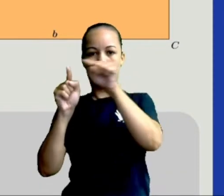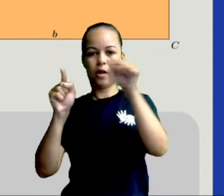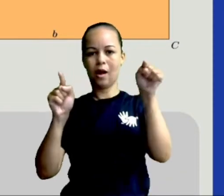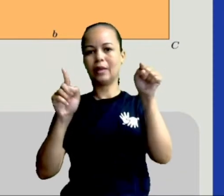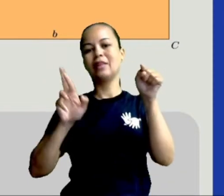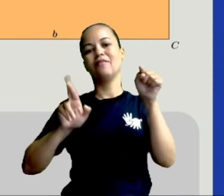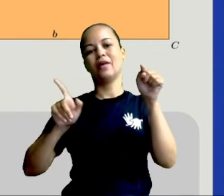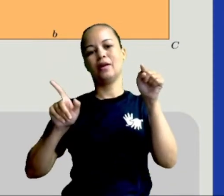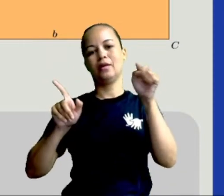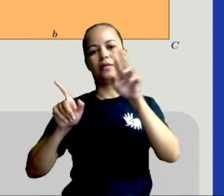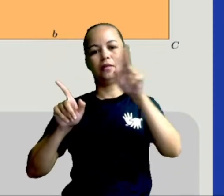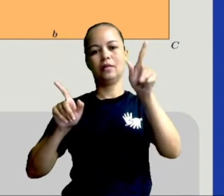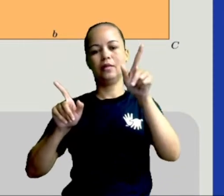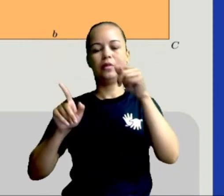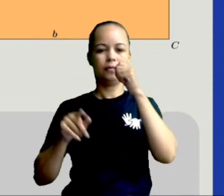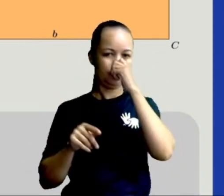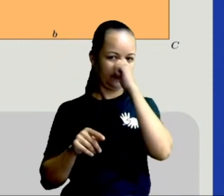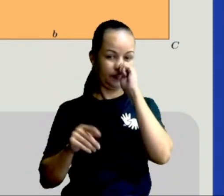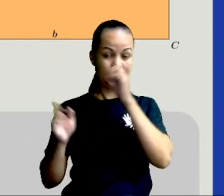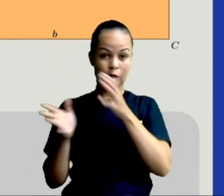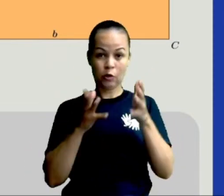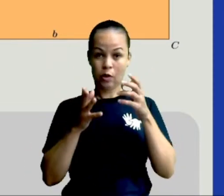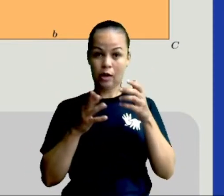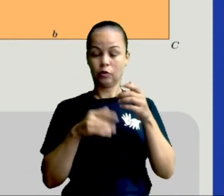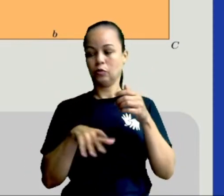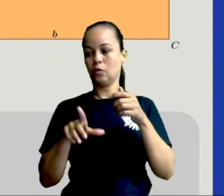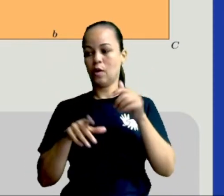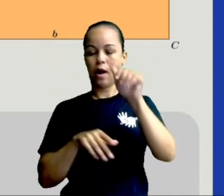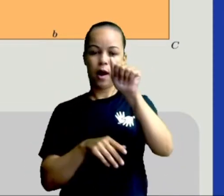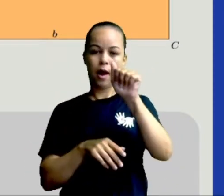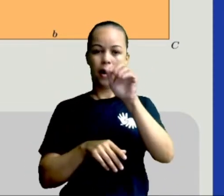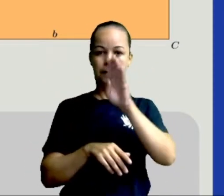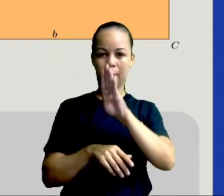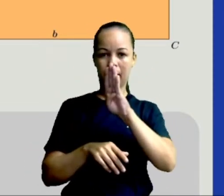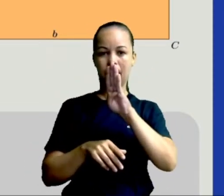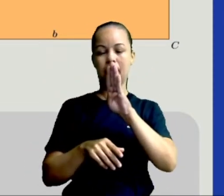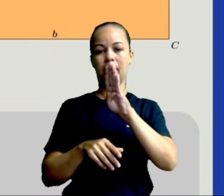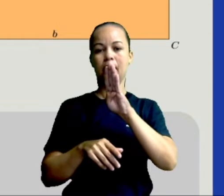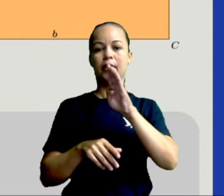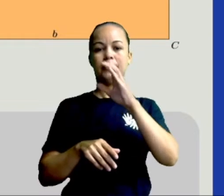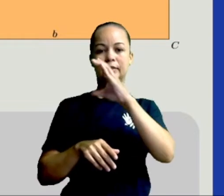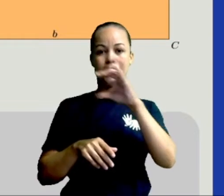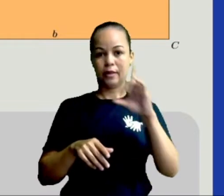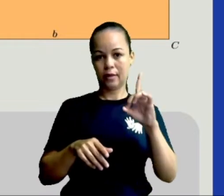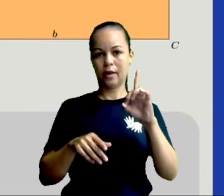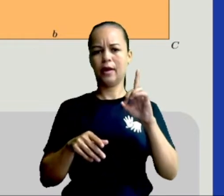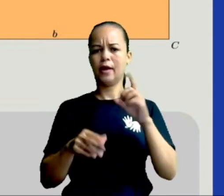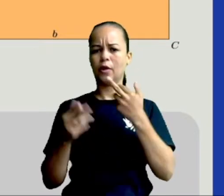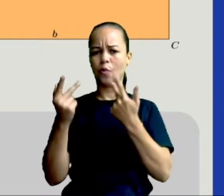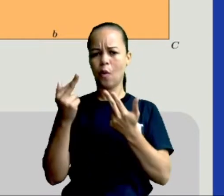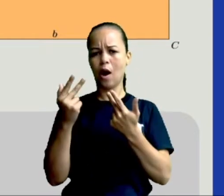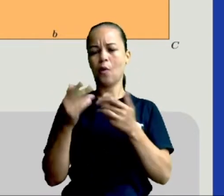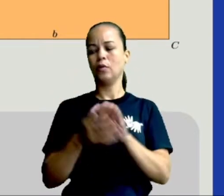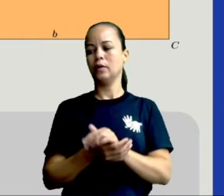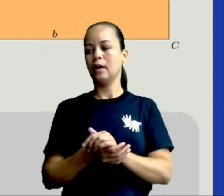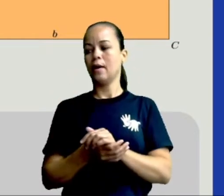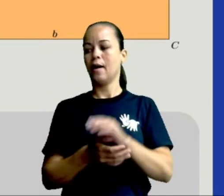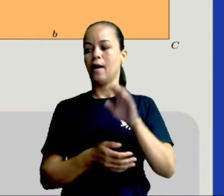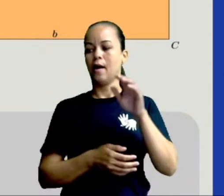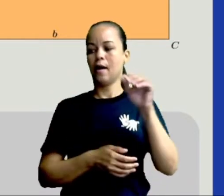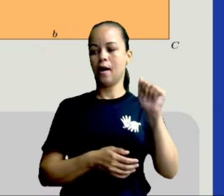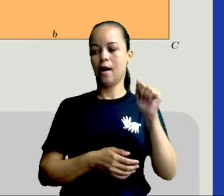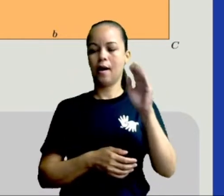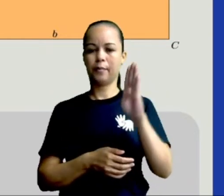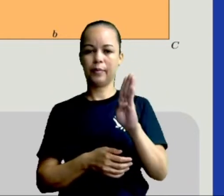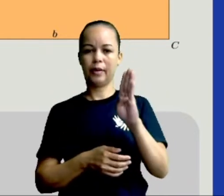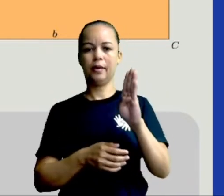paralelos aí iguais, né? O lado AB, DC são iguais à mesma medida. AD e BC são iguais à mesma medida. Mas eu preciso